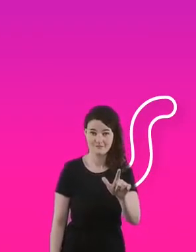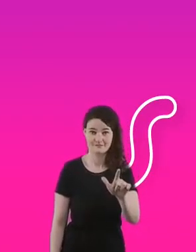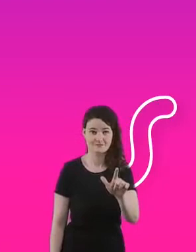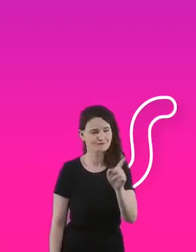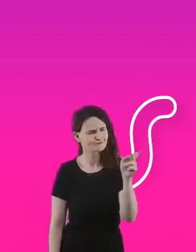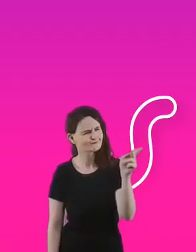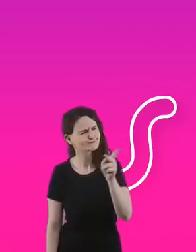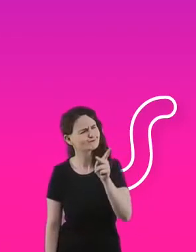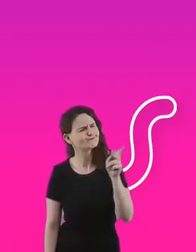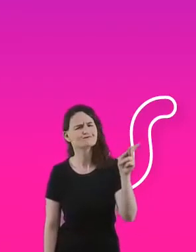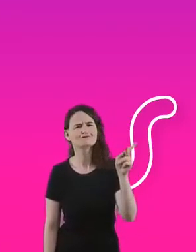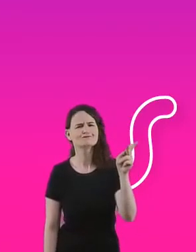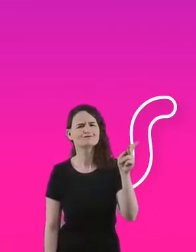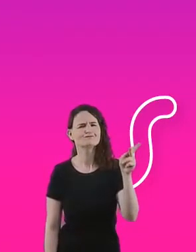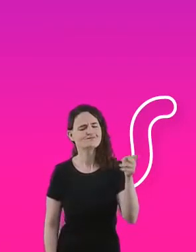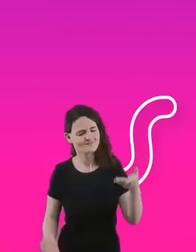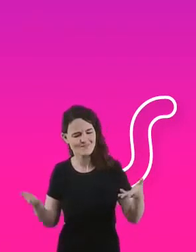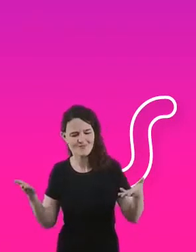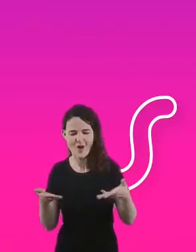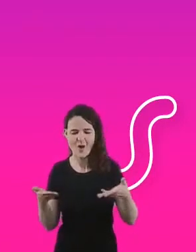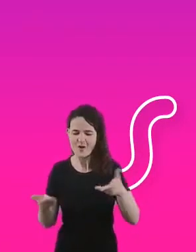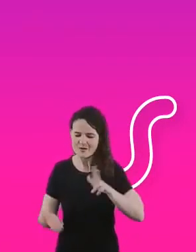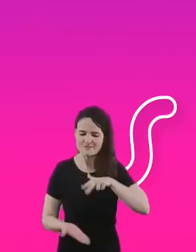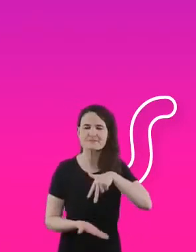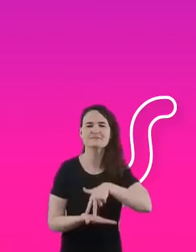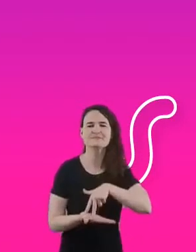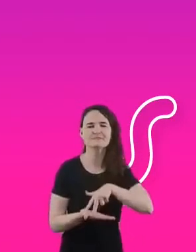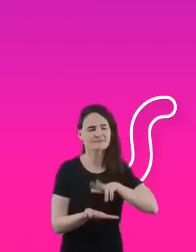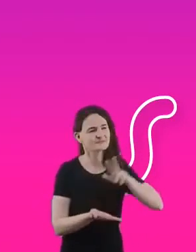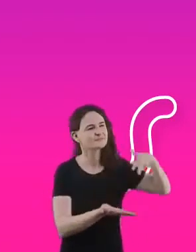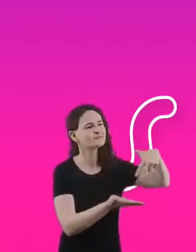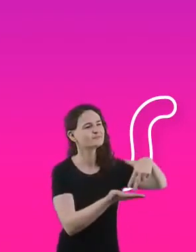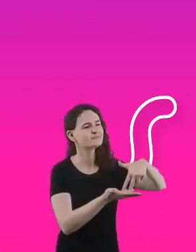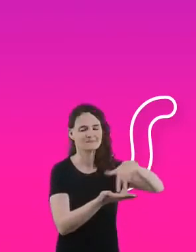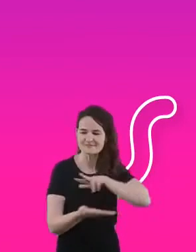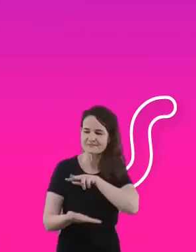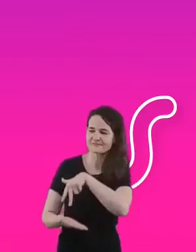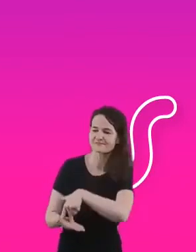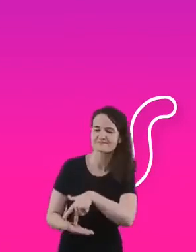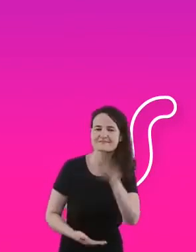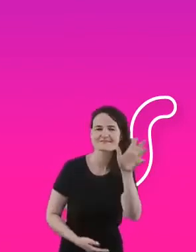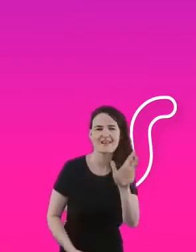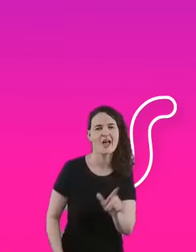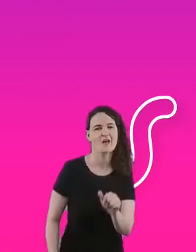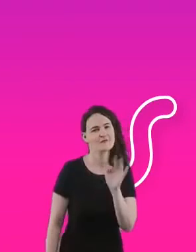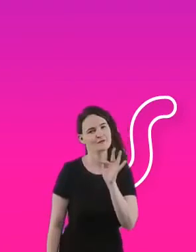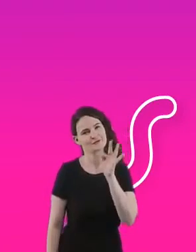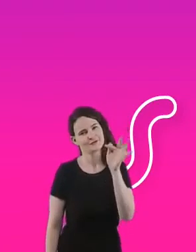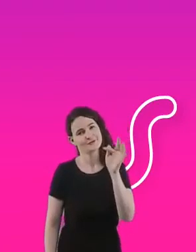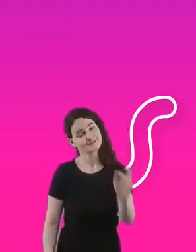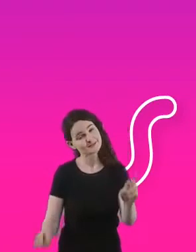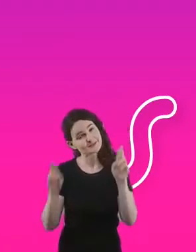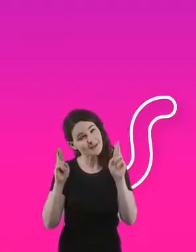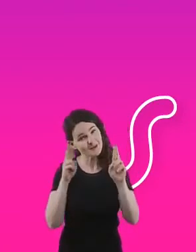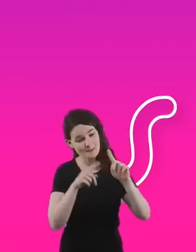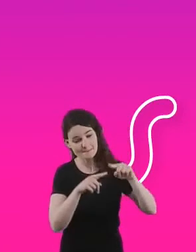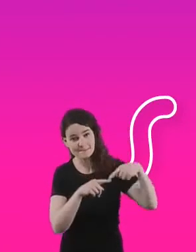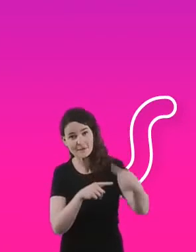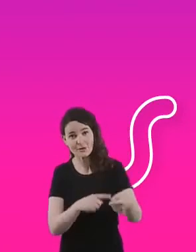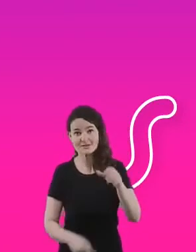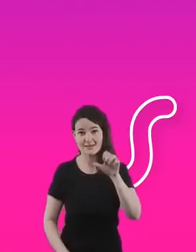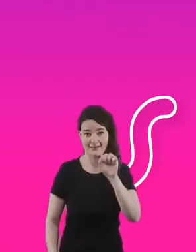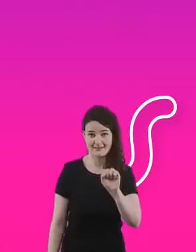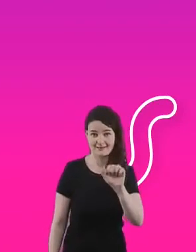ampliação dessa roda do afrofuturismo que é a grande potência do afrofuturismo. Que o próximo Festival do Social Good Brasil tenha diversas